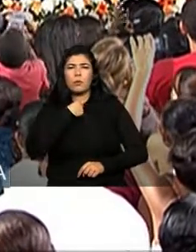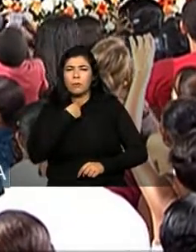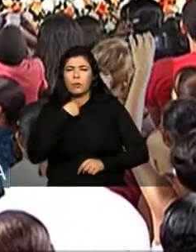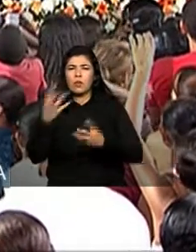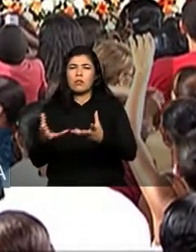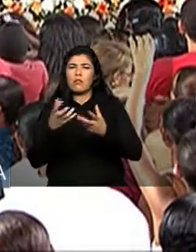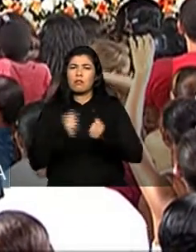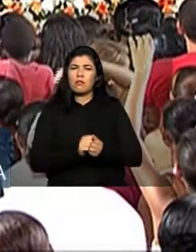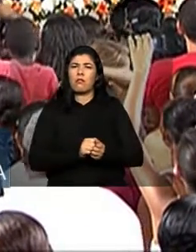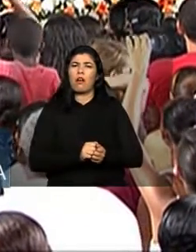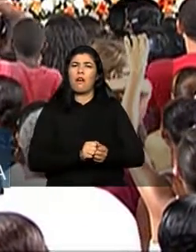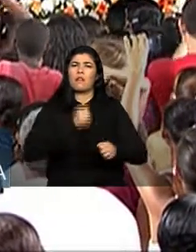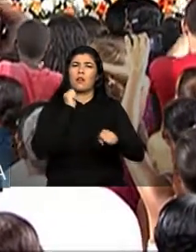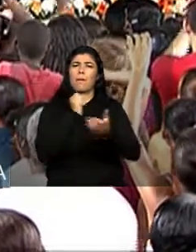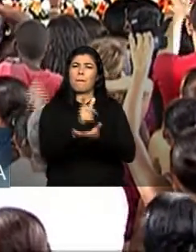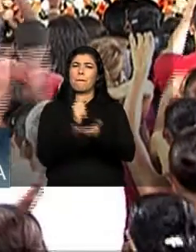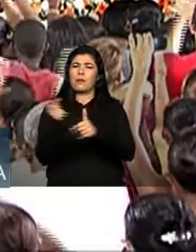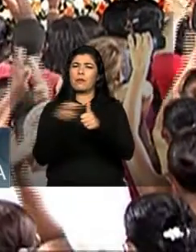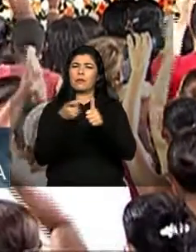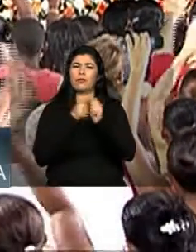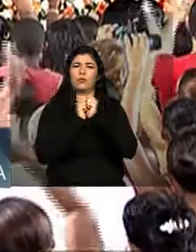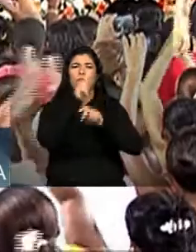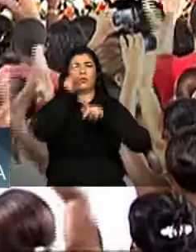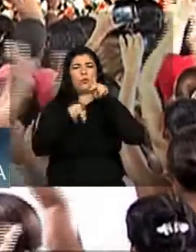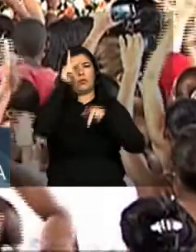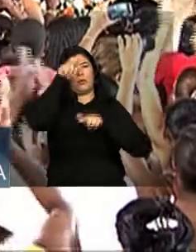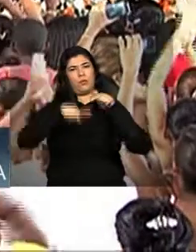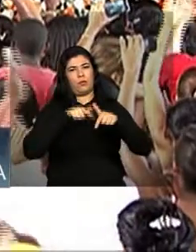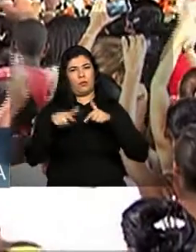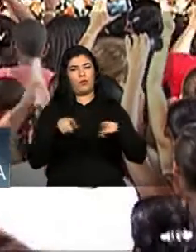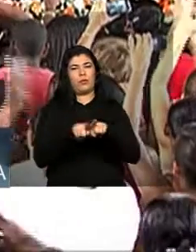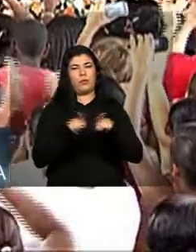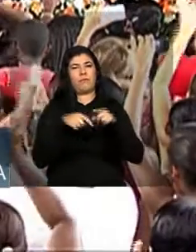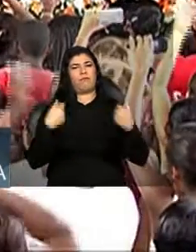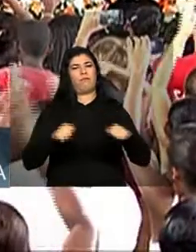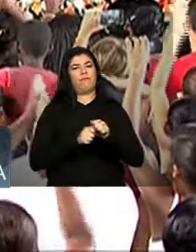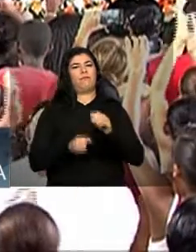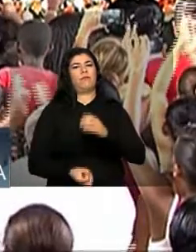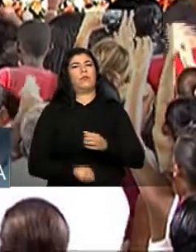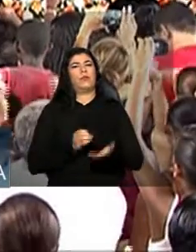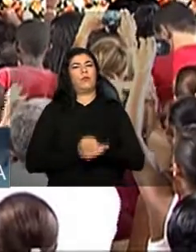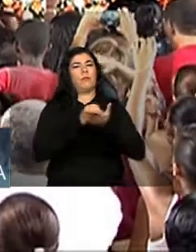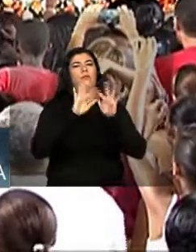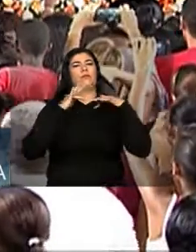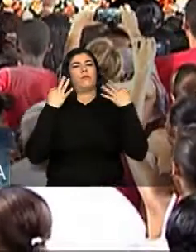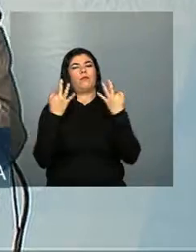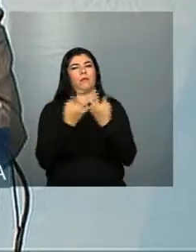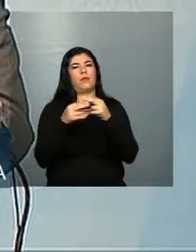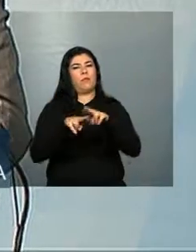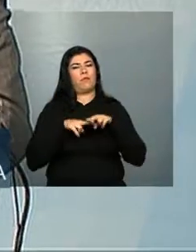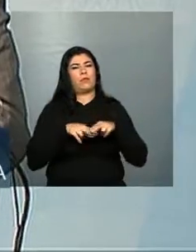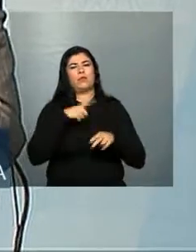disso são os trabalhadores que precisam trabalhar e sustentar suas famílias. Por isso, presidenta,